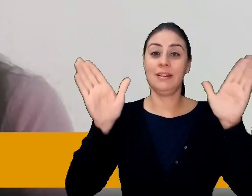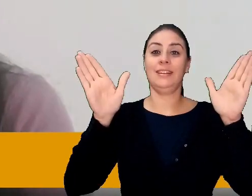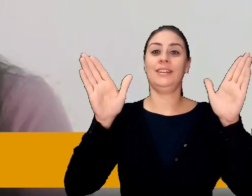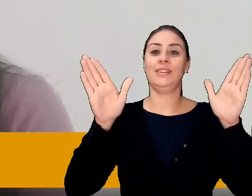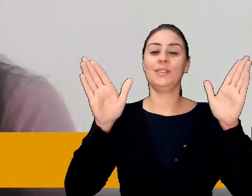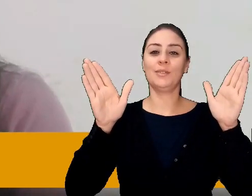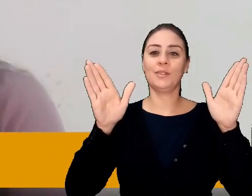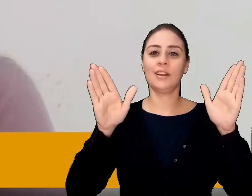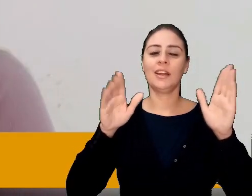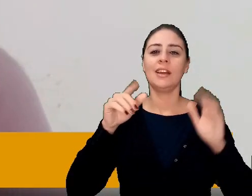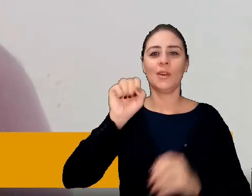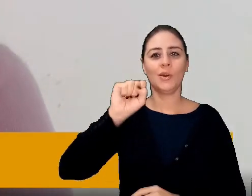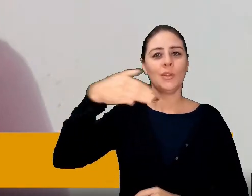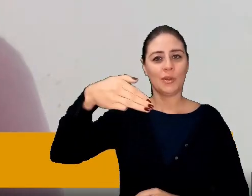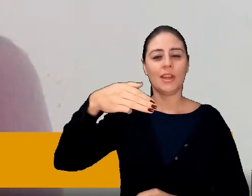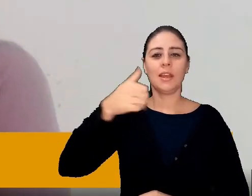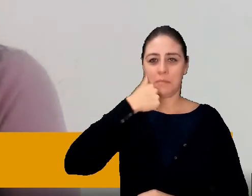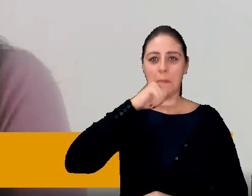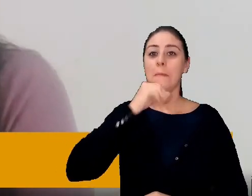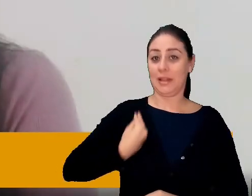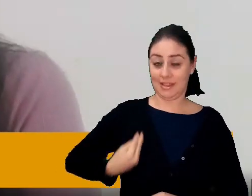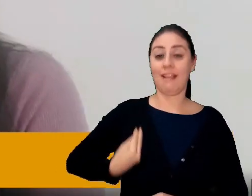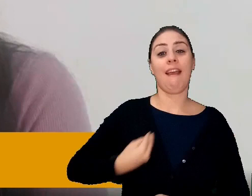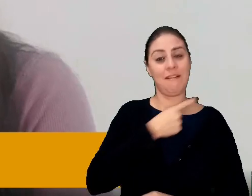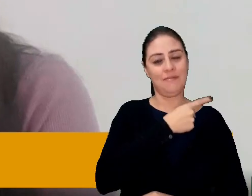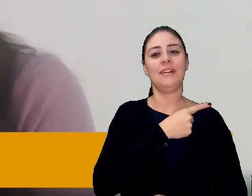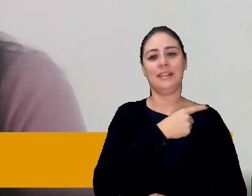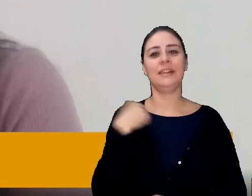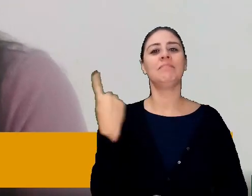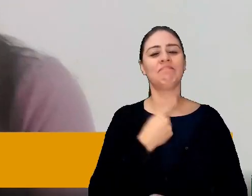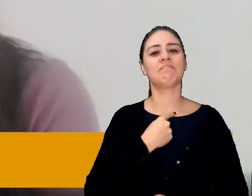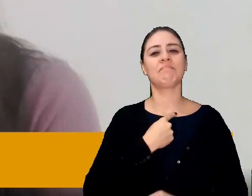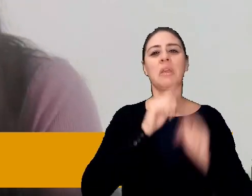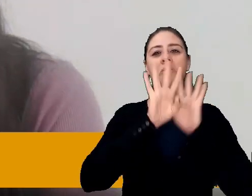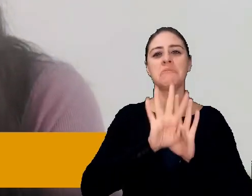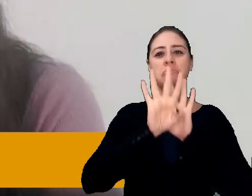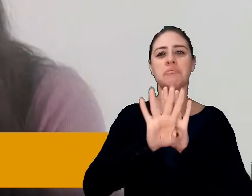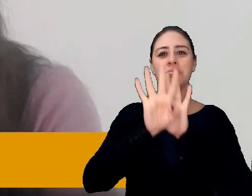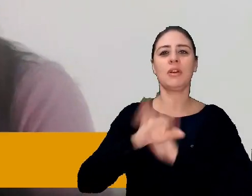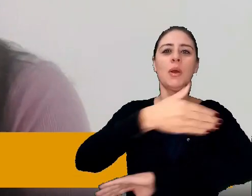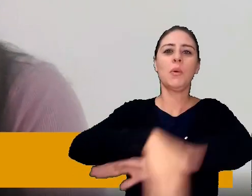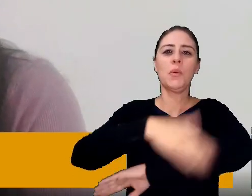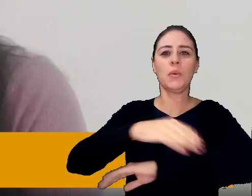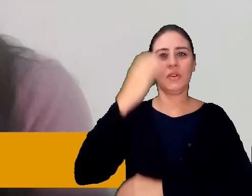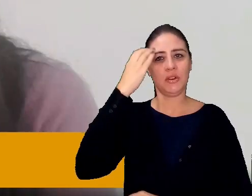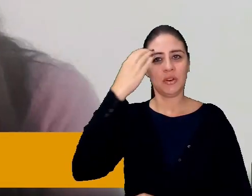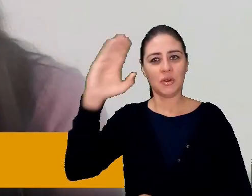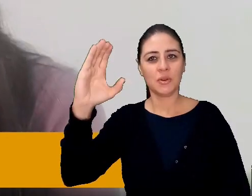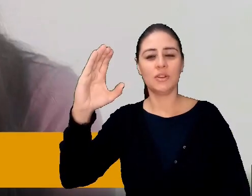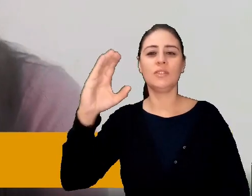do 8M que teve, que a gente caminhou pelas ruas ali de Curitiba, saímos ali do prédio